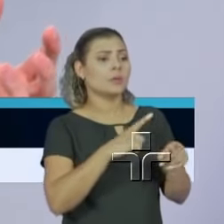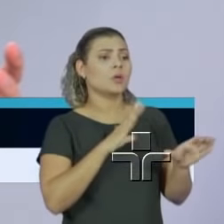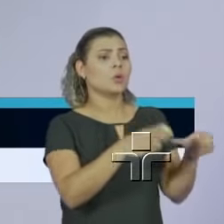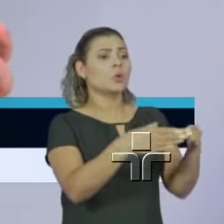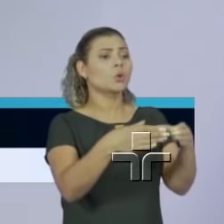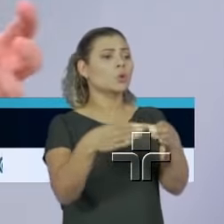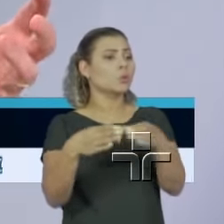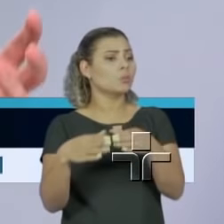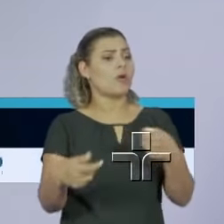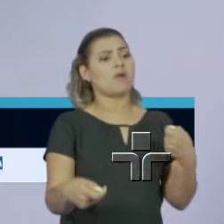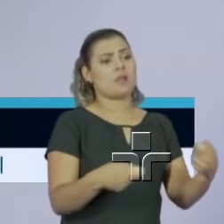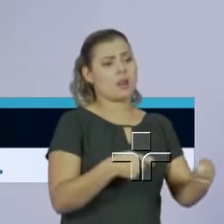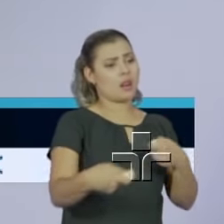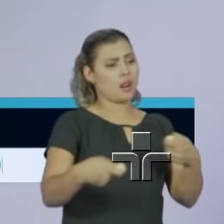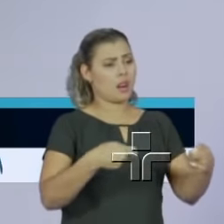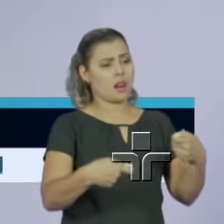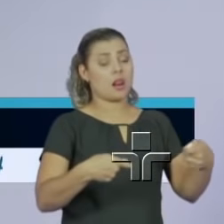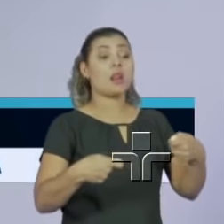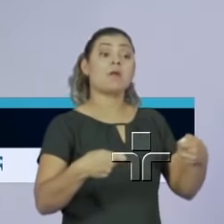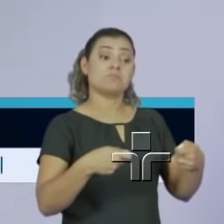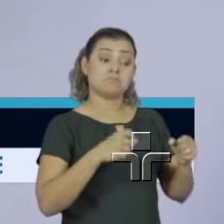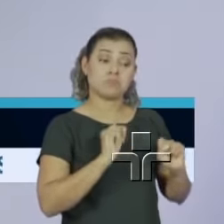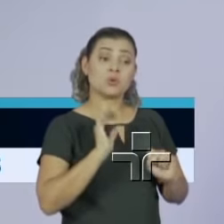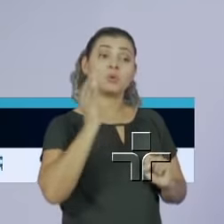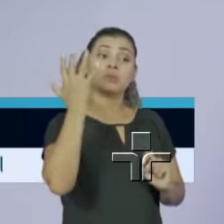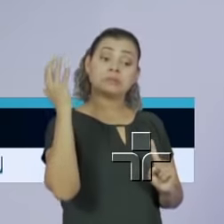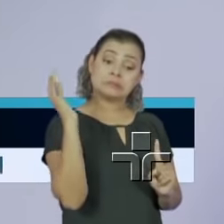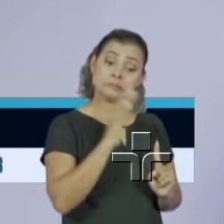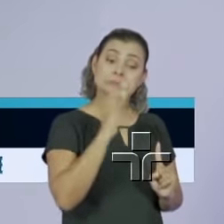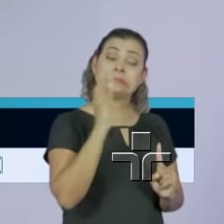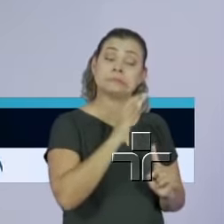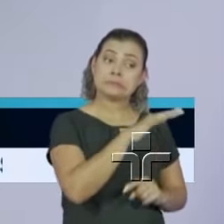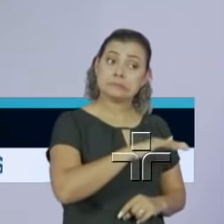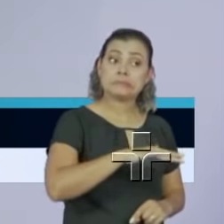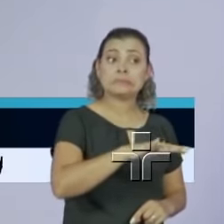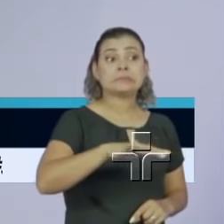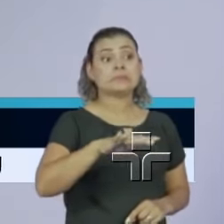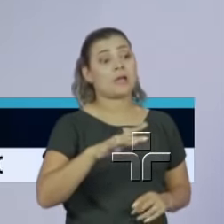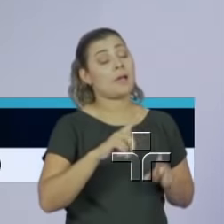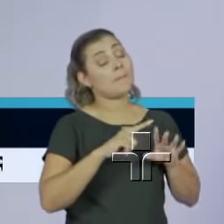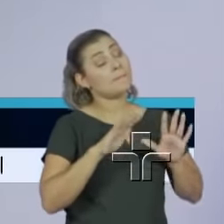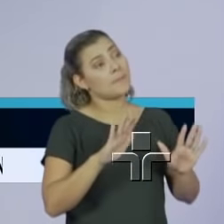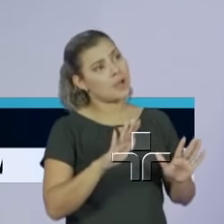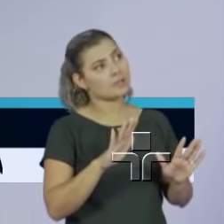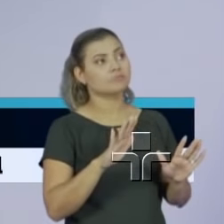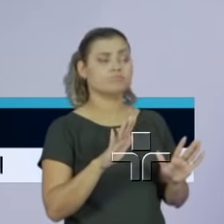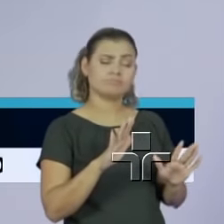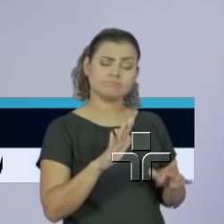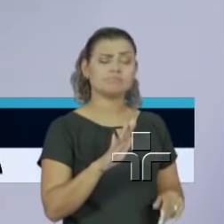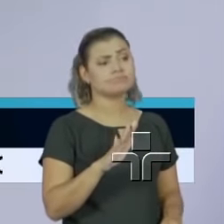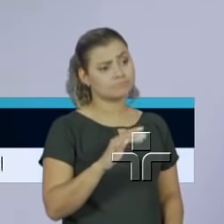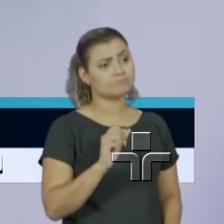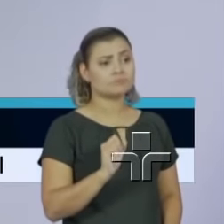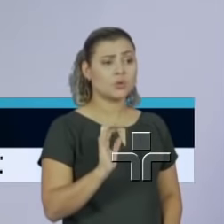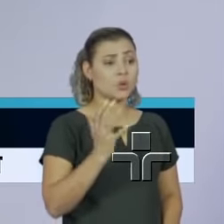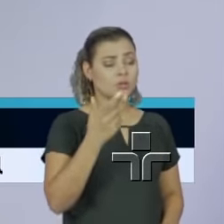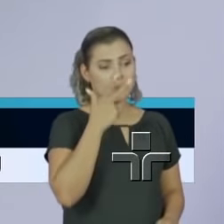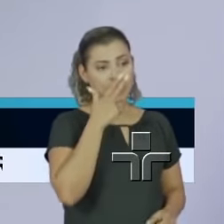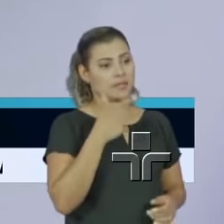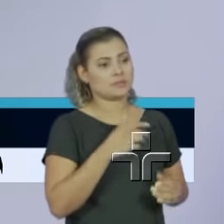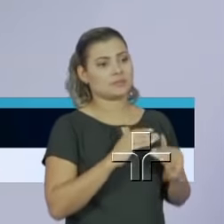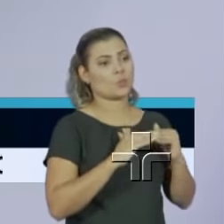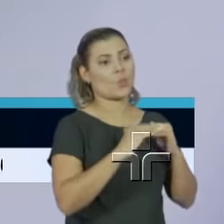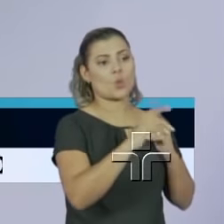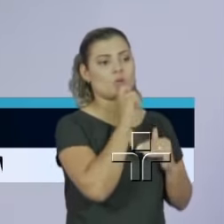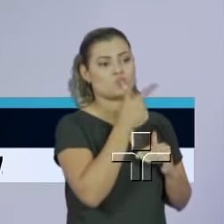a mando das grandes potências ali da região. E isto pode criar uma situação de instabilidade que